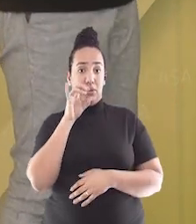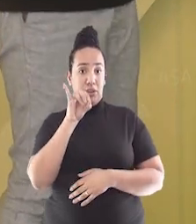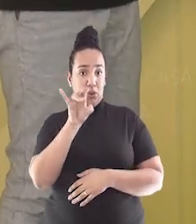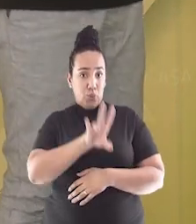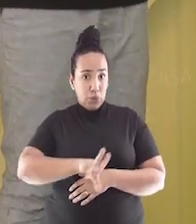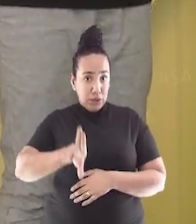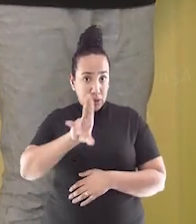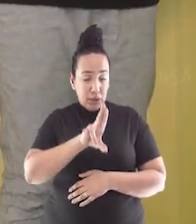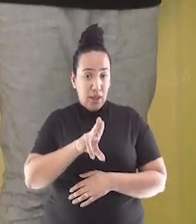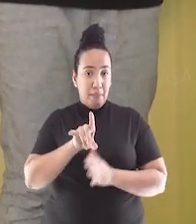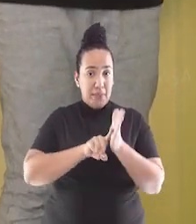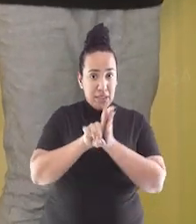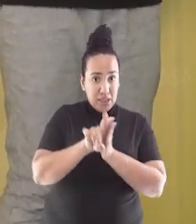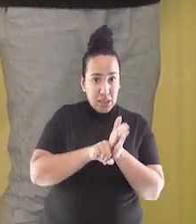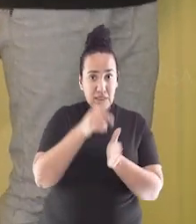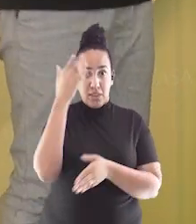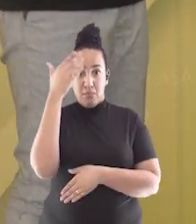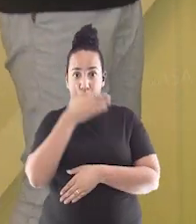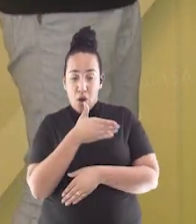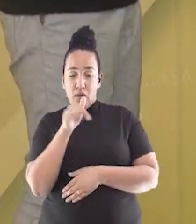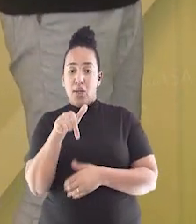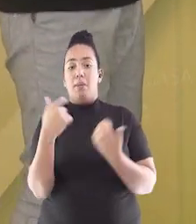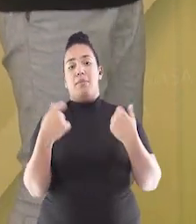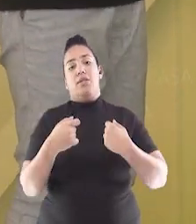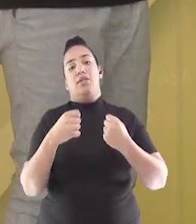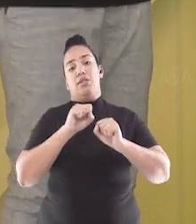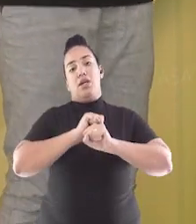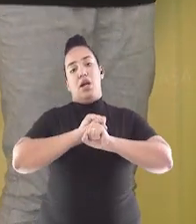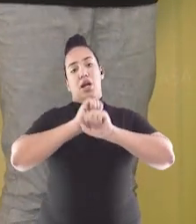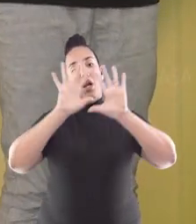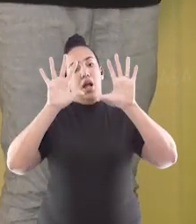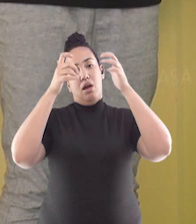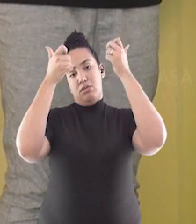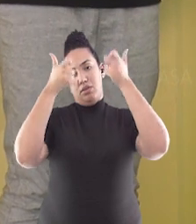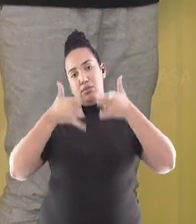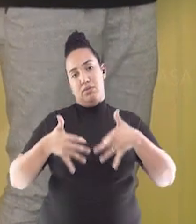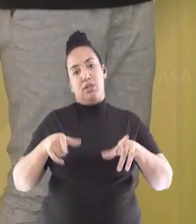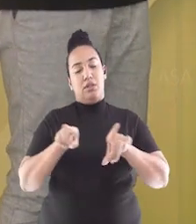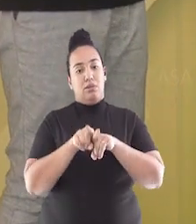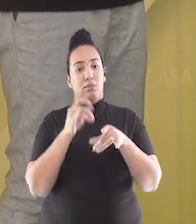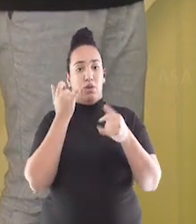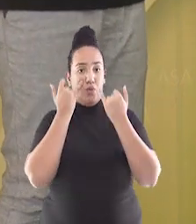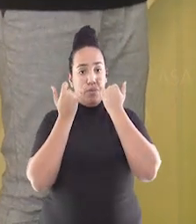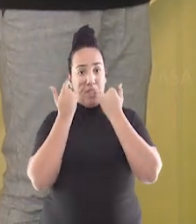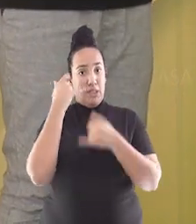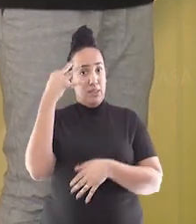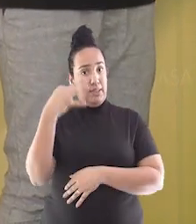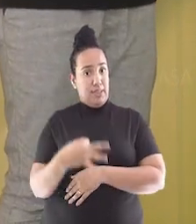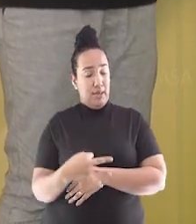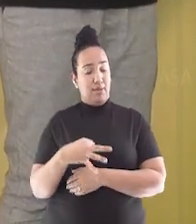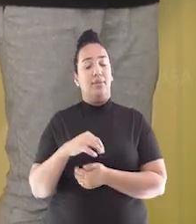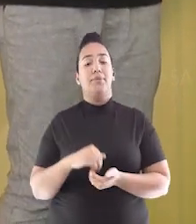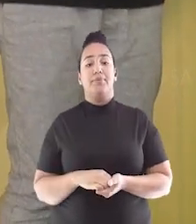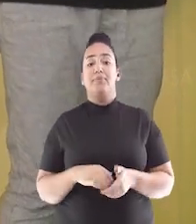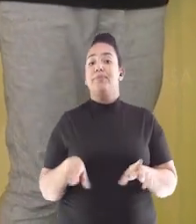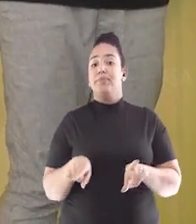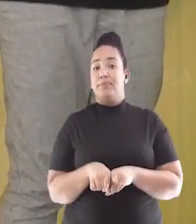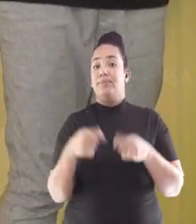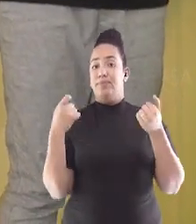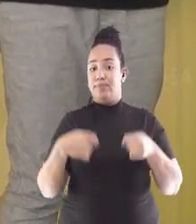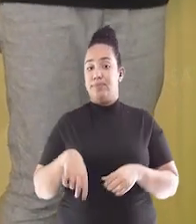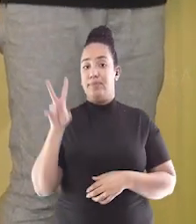for utilizado deve ser explicado com clareza, além de apresentar fontes bem confiáveis.